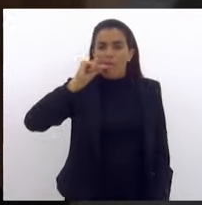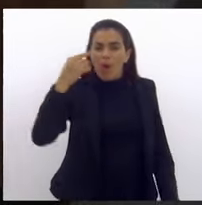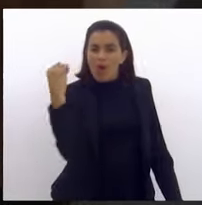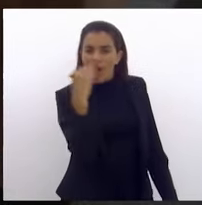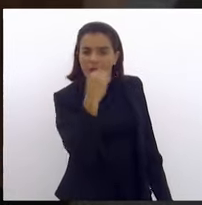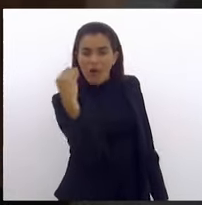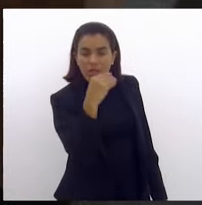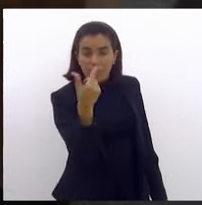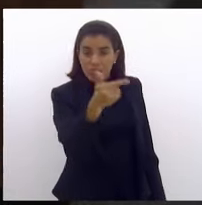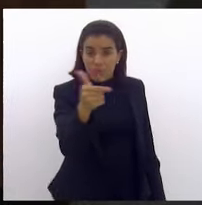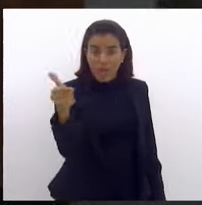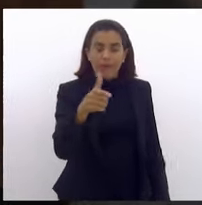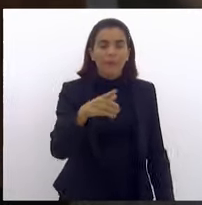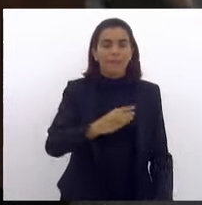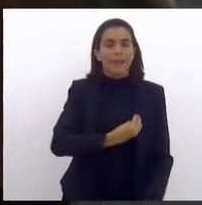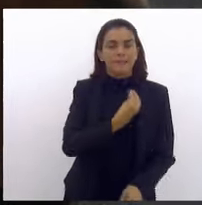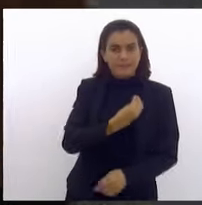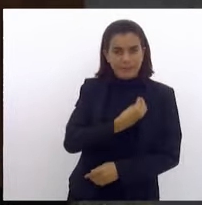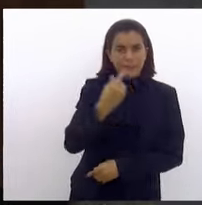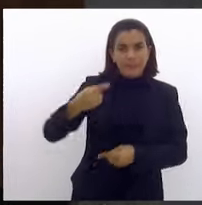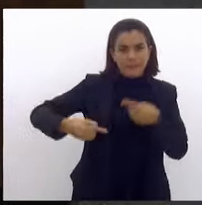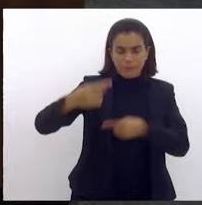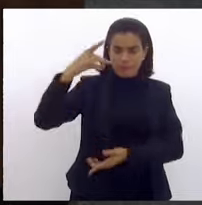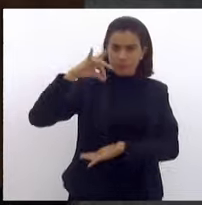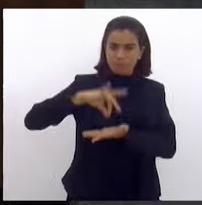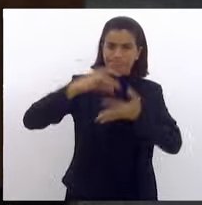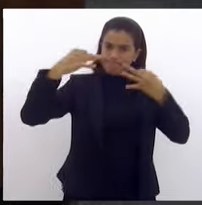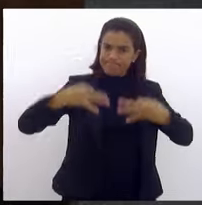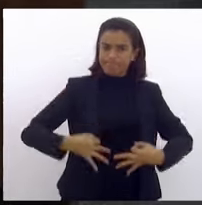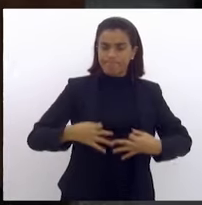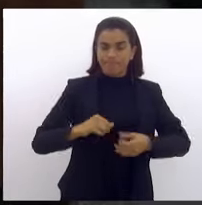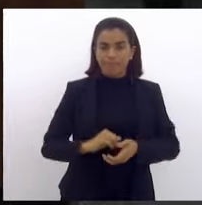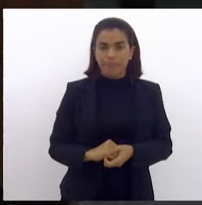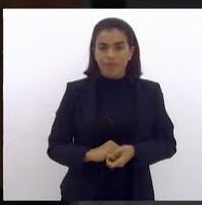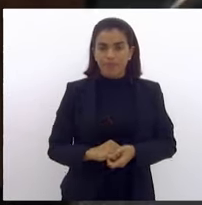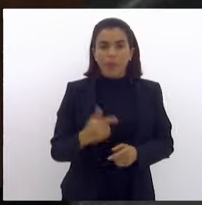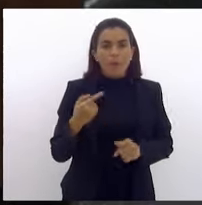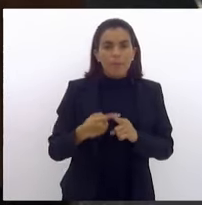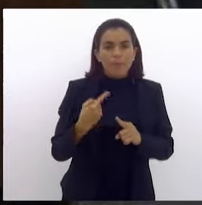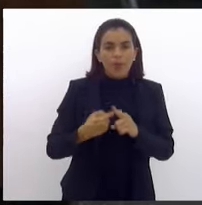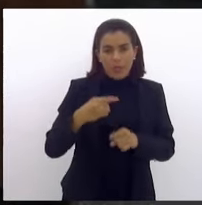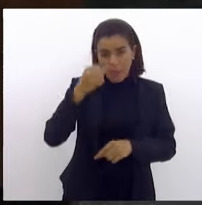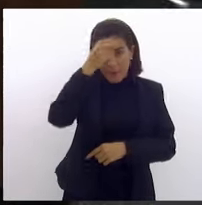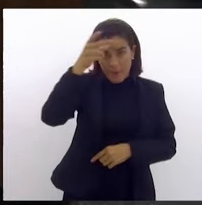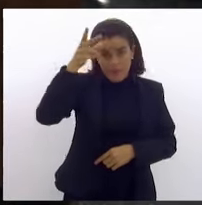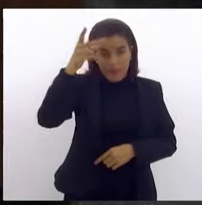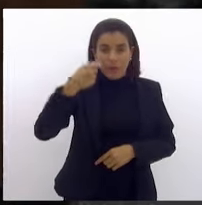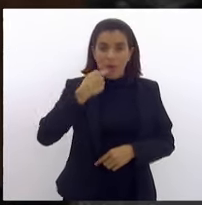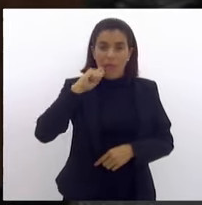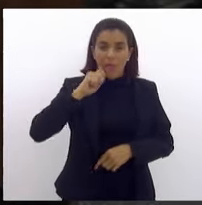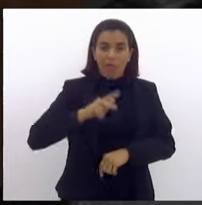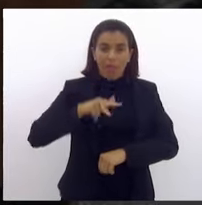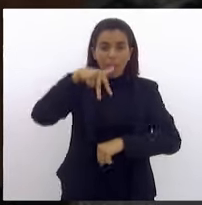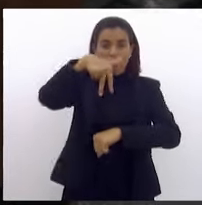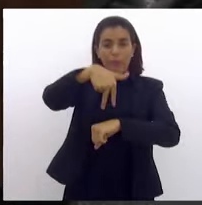nenhuma, tem participação política legítima, porque Eduardo Paes subiu no palanque do Lula,